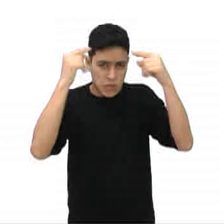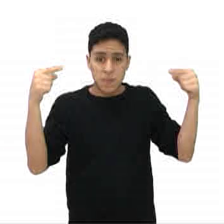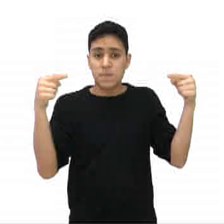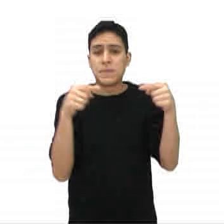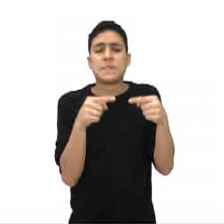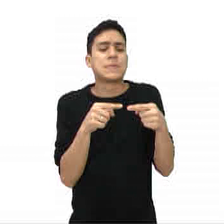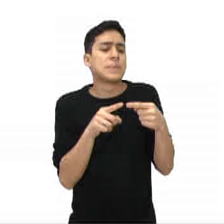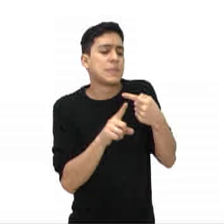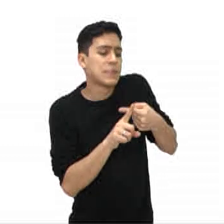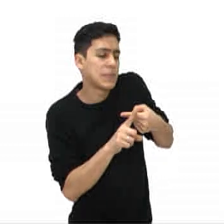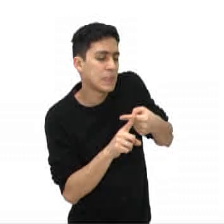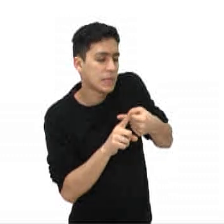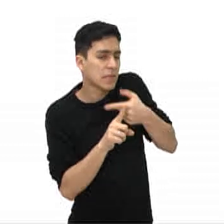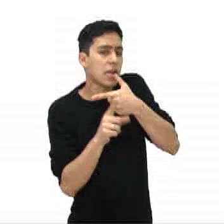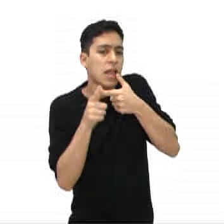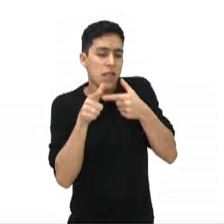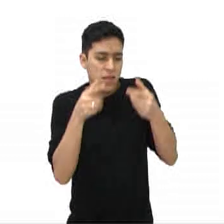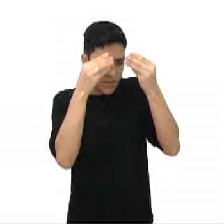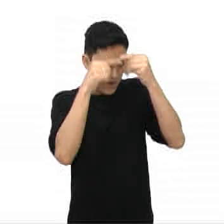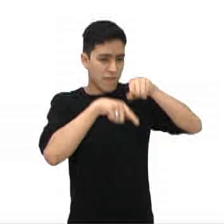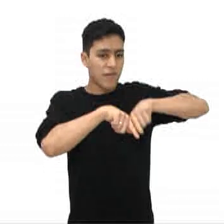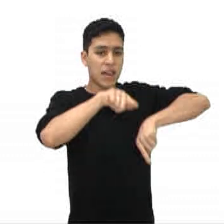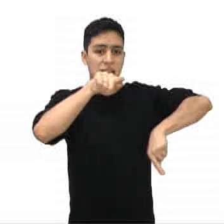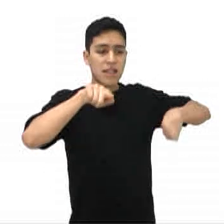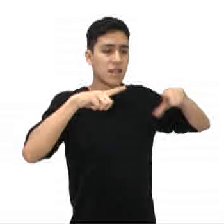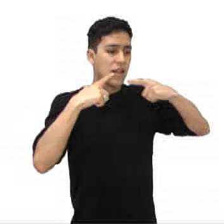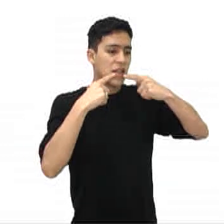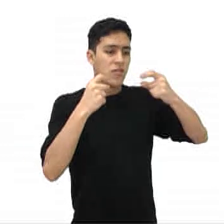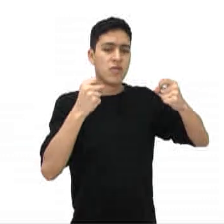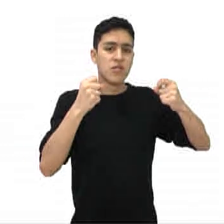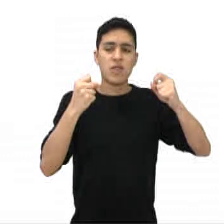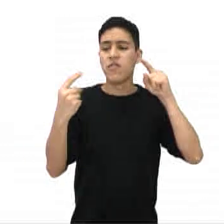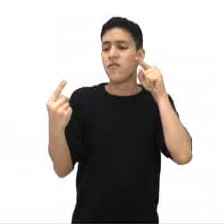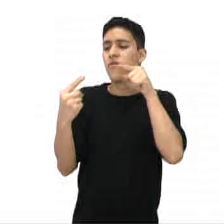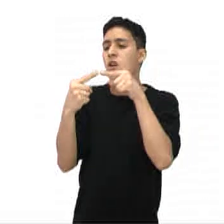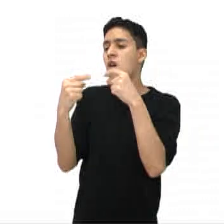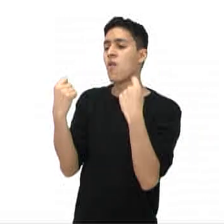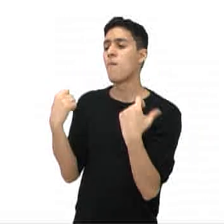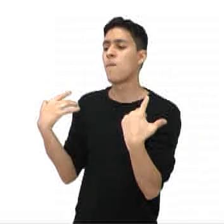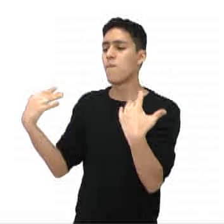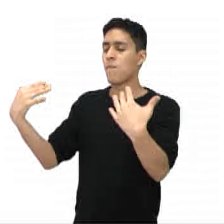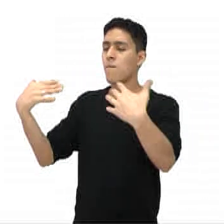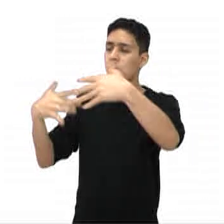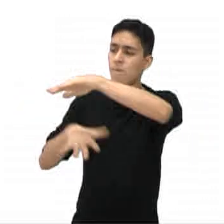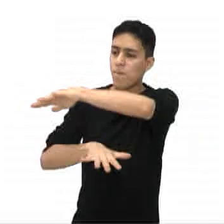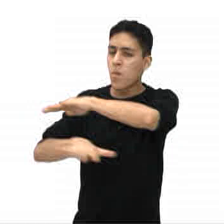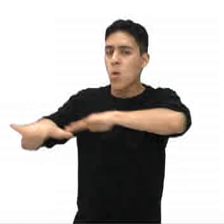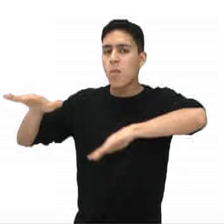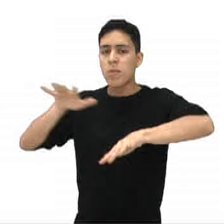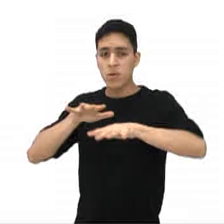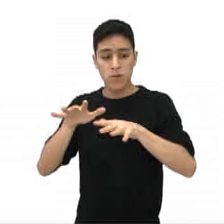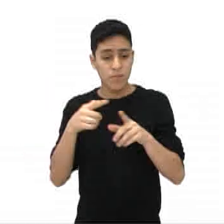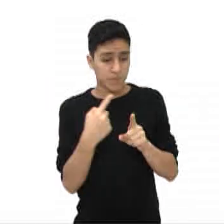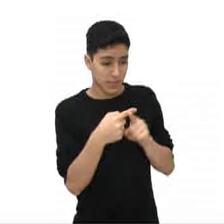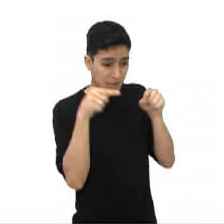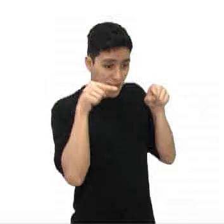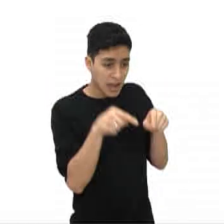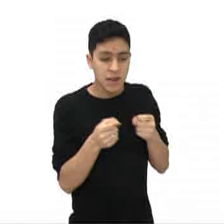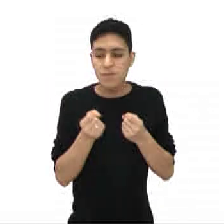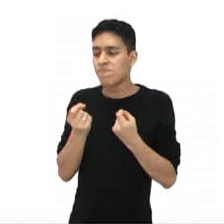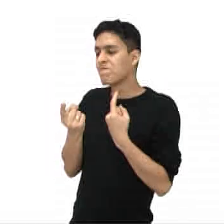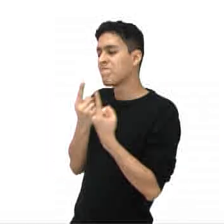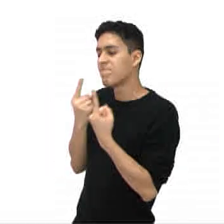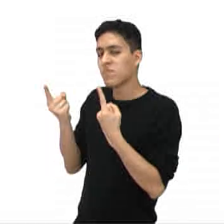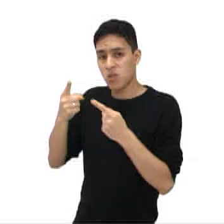porque a linguagem usada é uma variedade linguística voltada para o público a que se destina. Ele tá, vai falar com jovens que vão fazer o Enem,